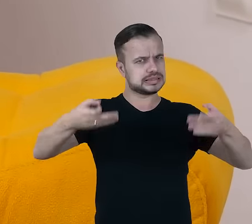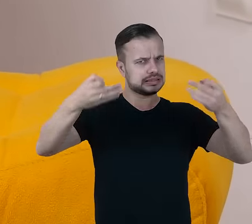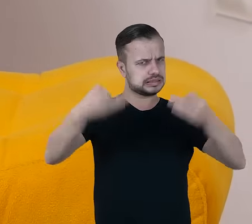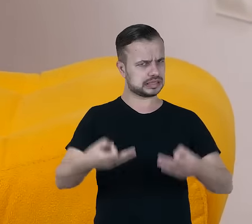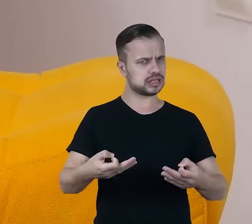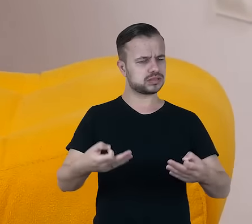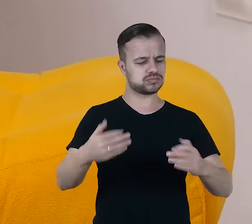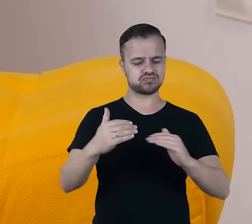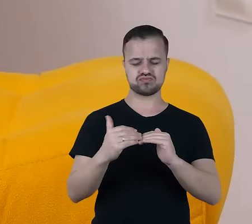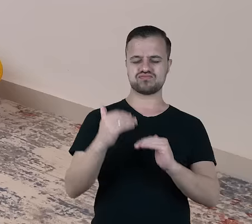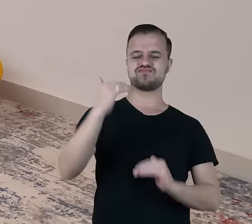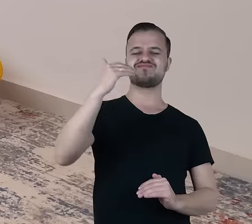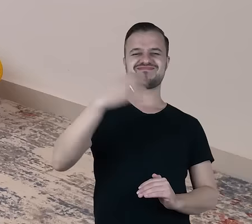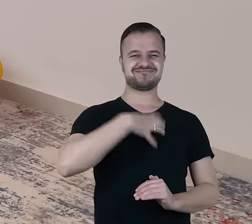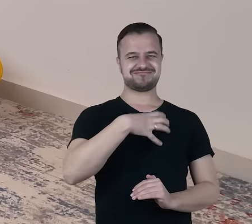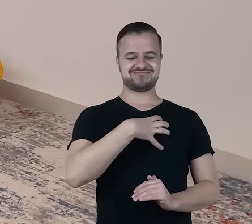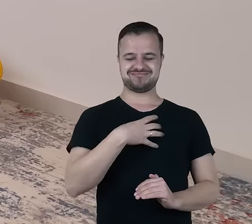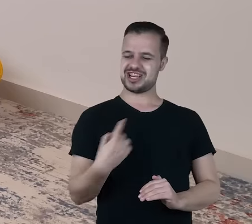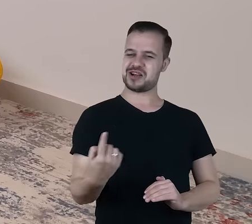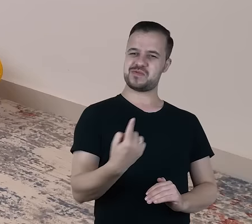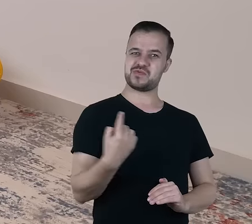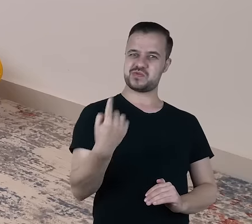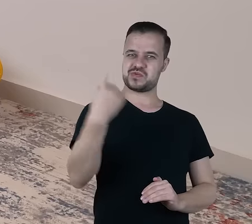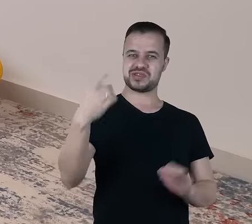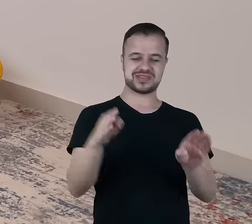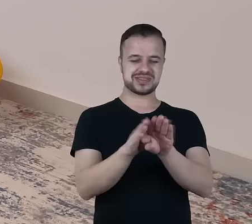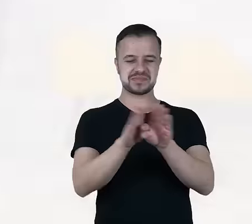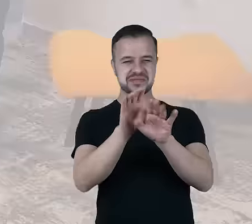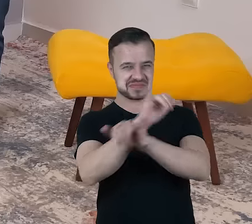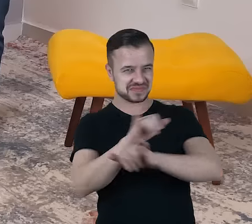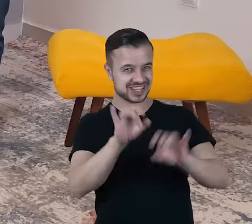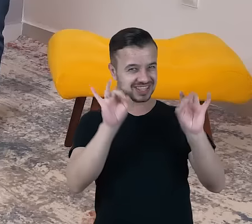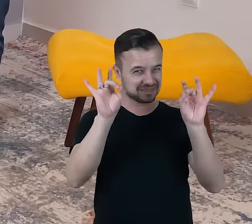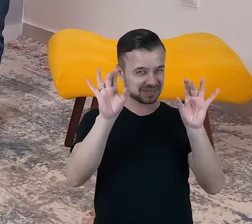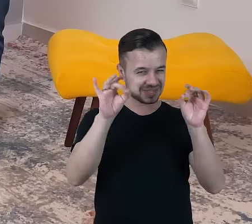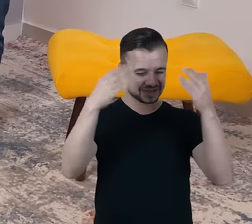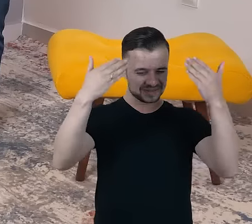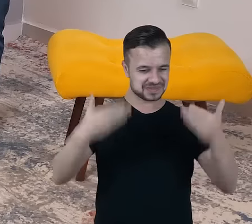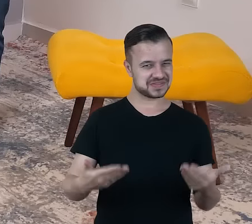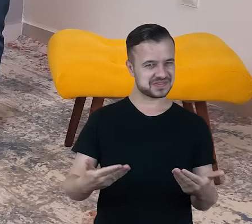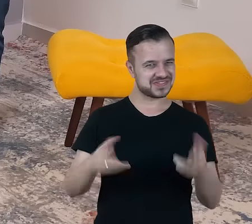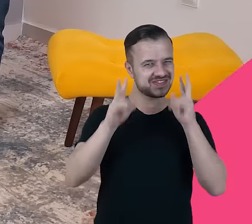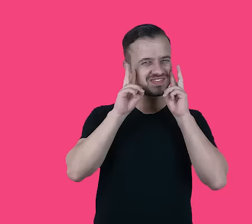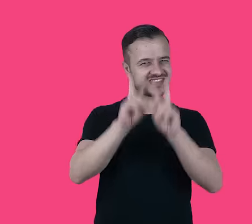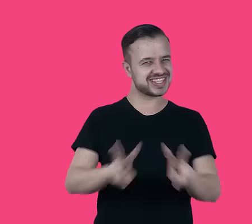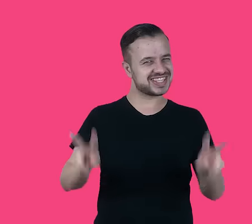e não achatar a silhueta. E ainda dá uma informação a mais no look.